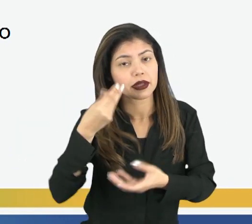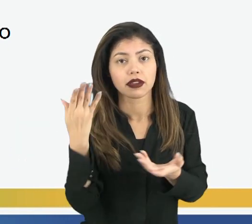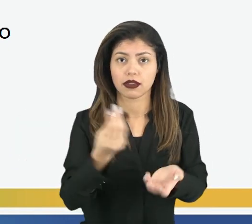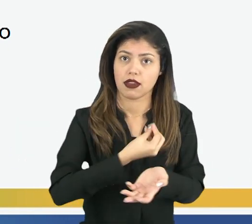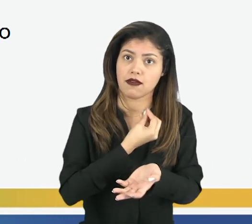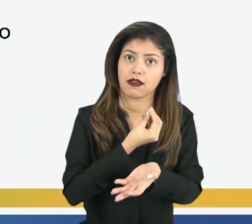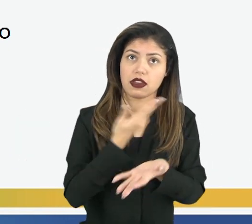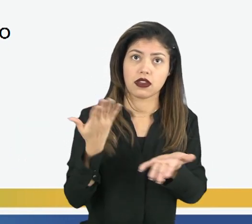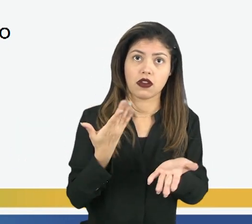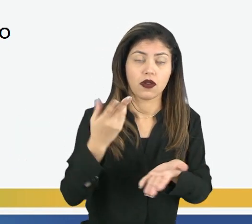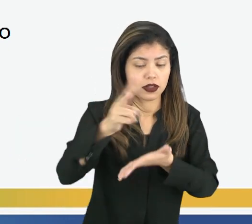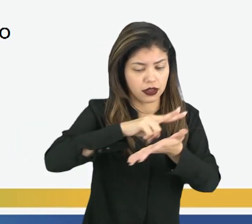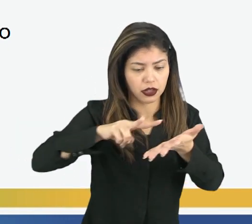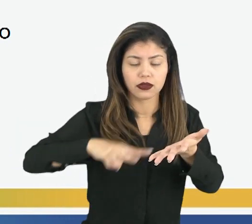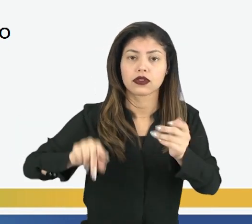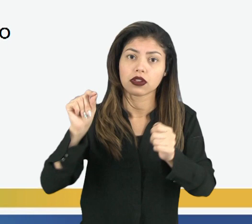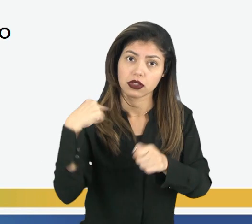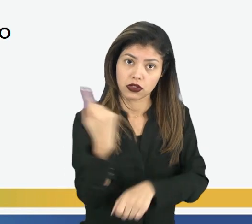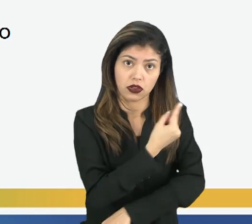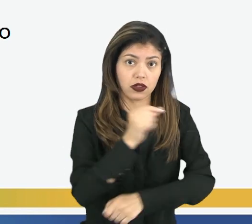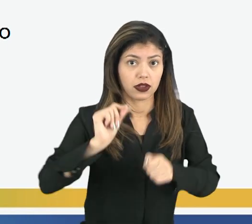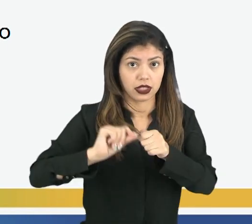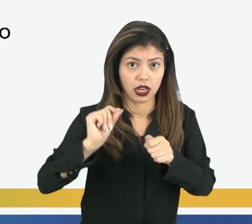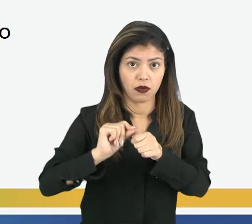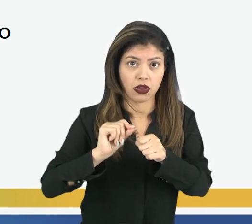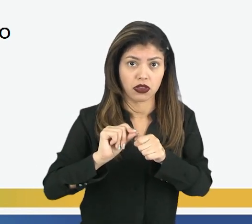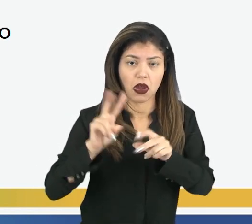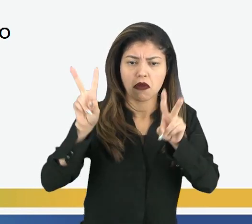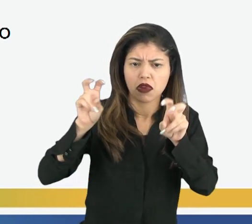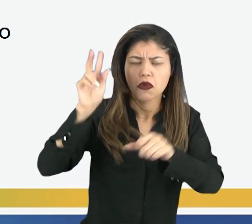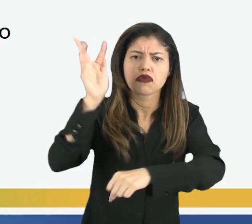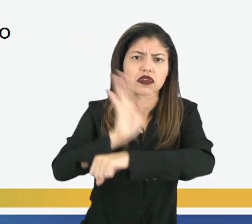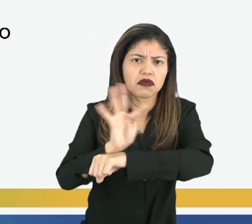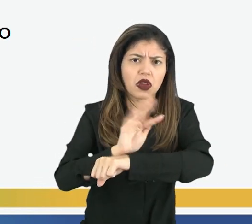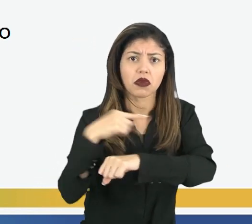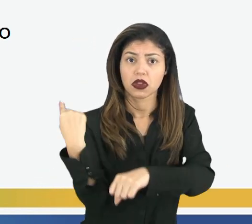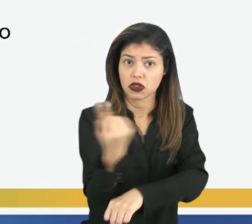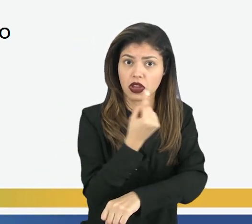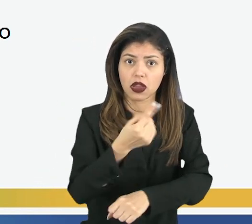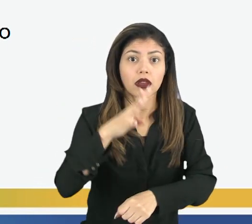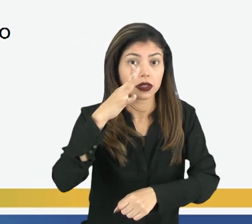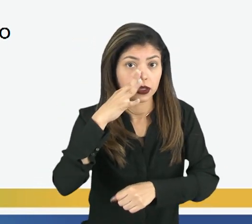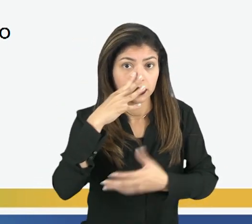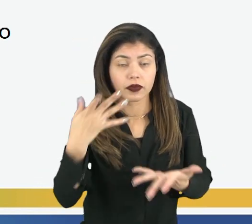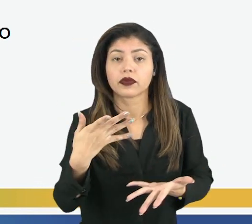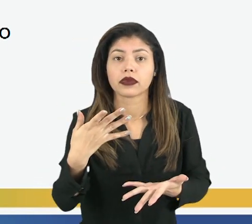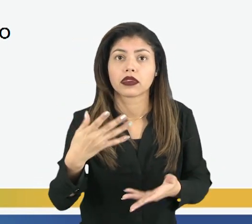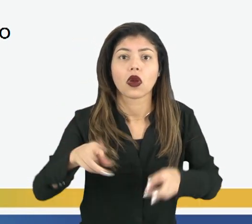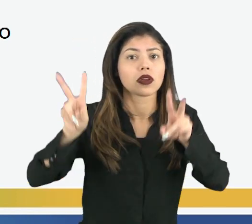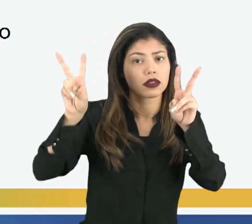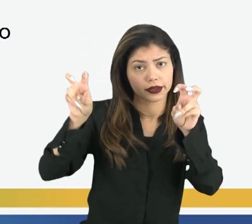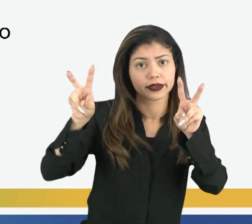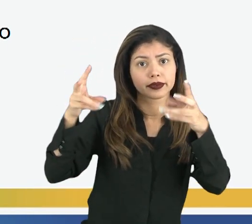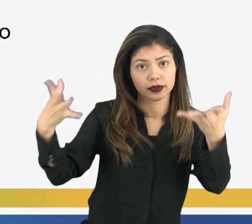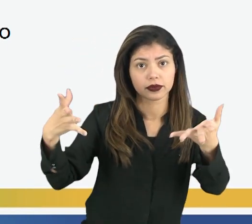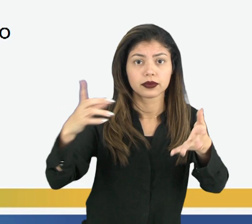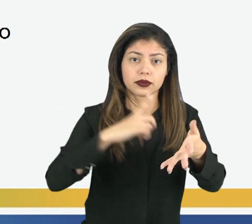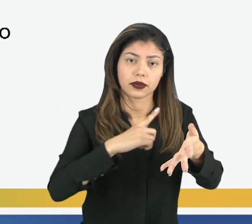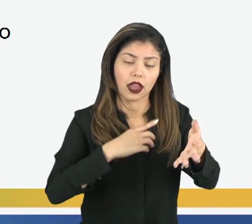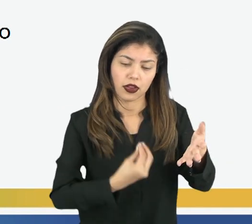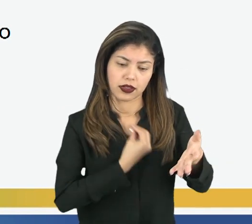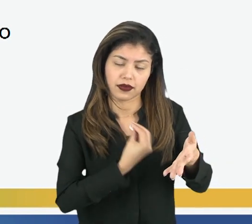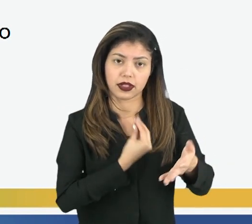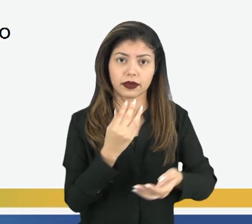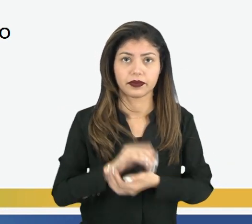vida. Com as leituras que nós fazemos, com o tipo de filme que nós assistimos, enfim, com os assuntos que permeiam a nossa